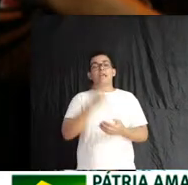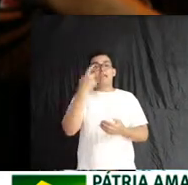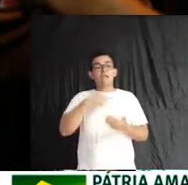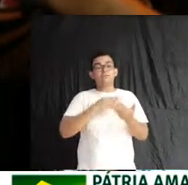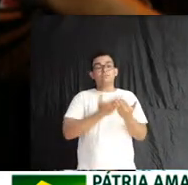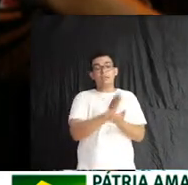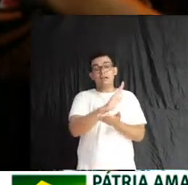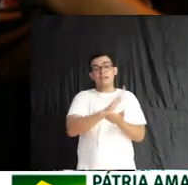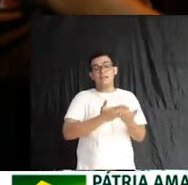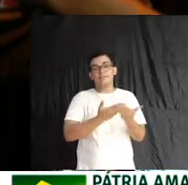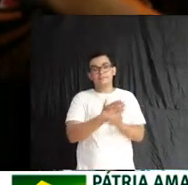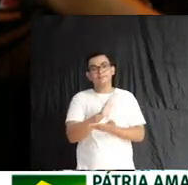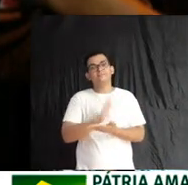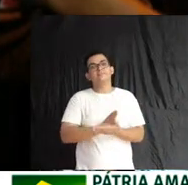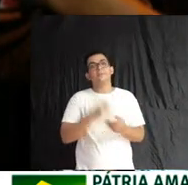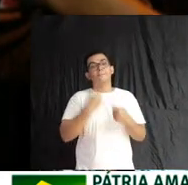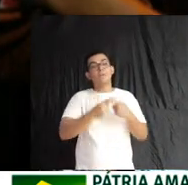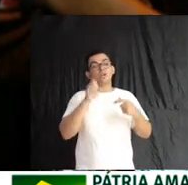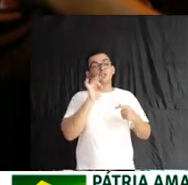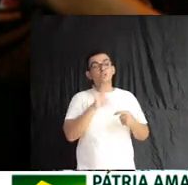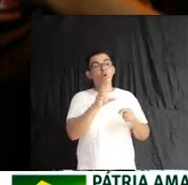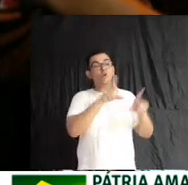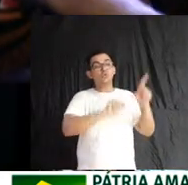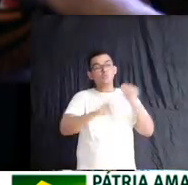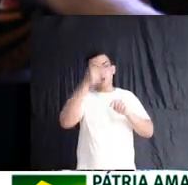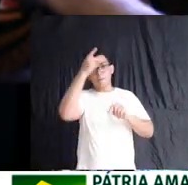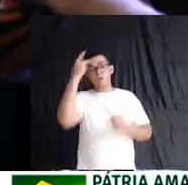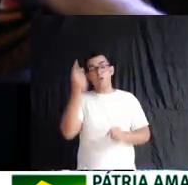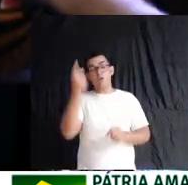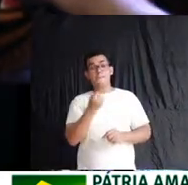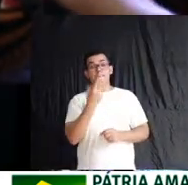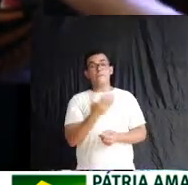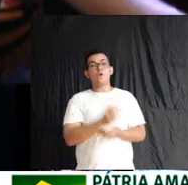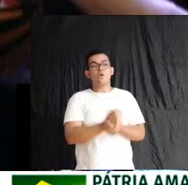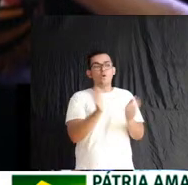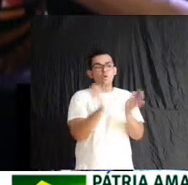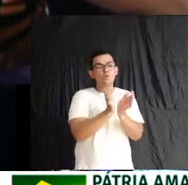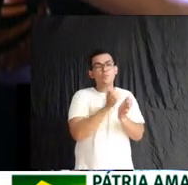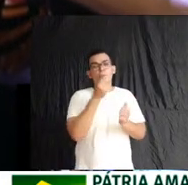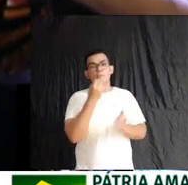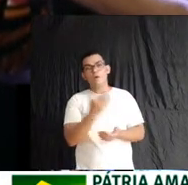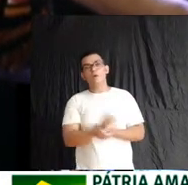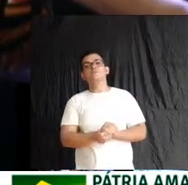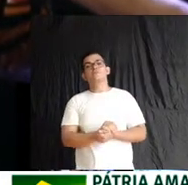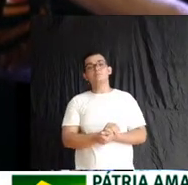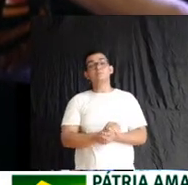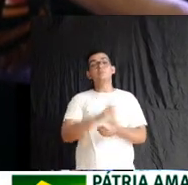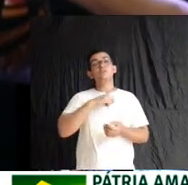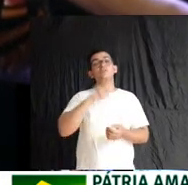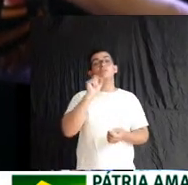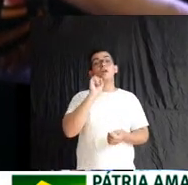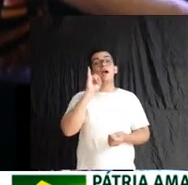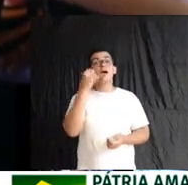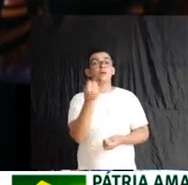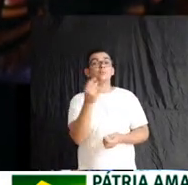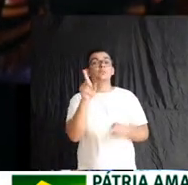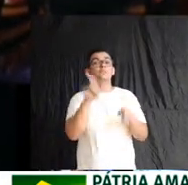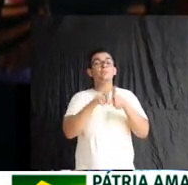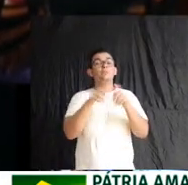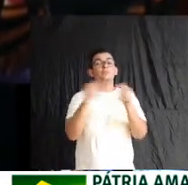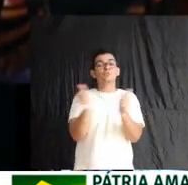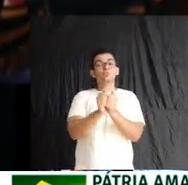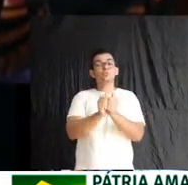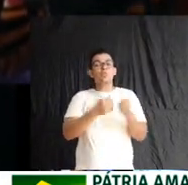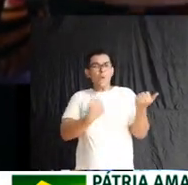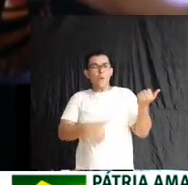menos chega eu, né? Eu tenho que tocar com gente boa. Tá certo. É uma galera, graças a Deus, tive a oportunidade, toquei muito tempo com Babão